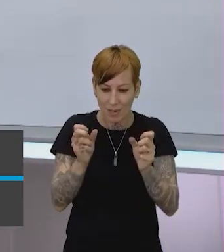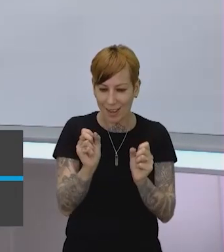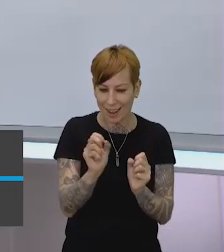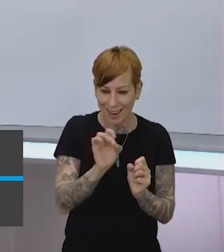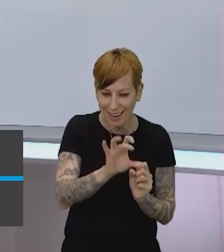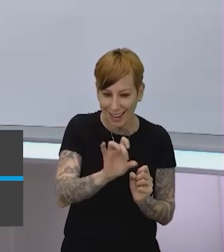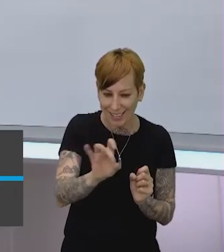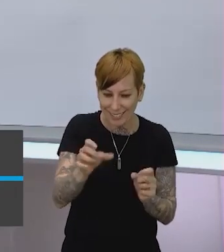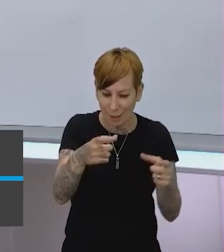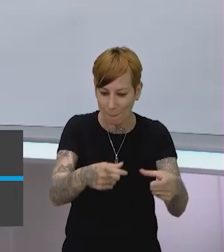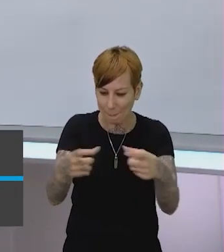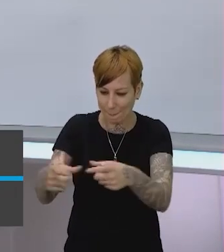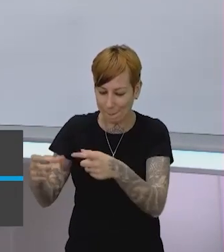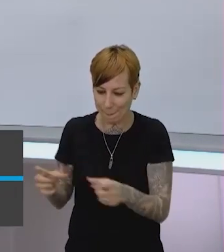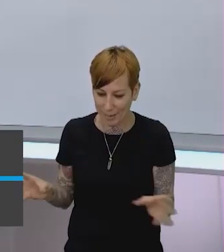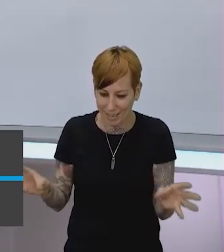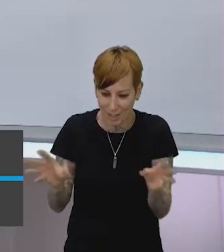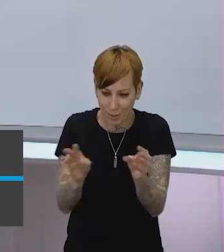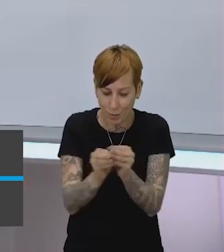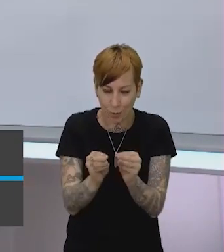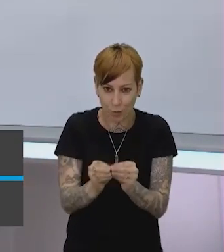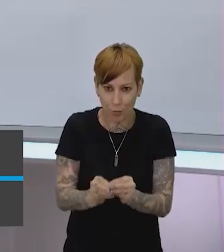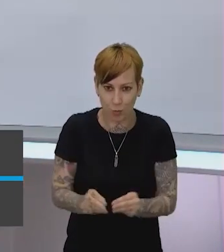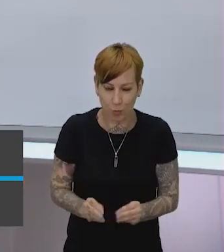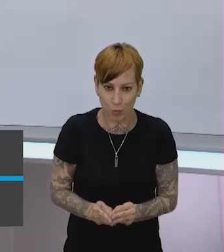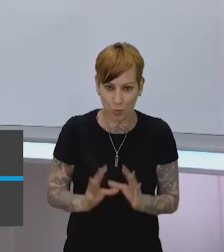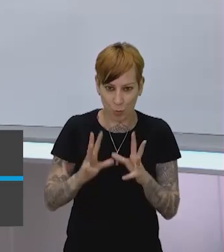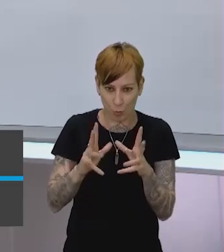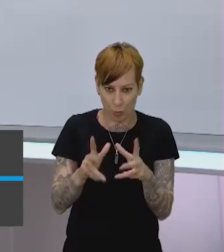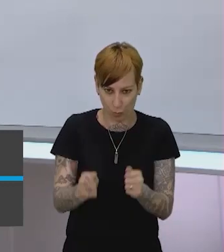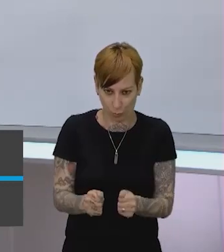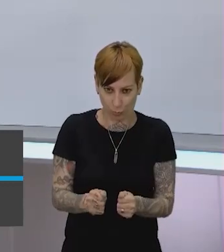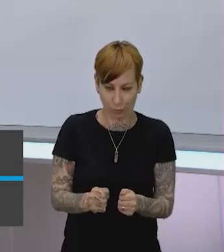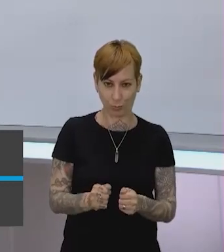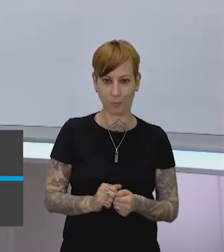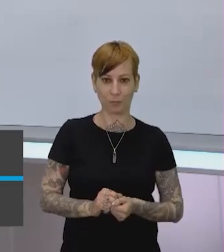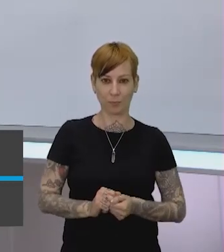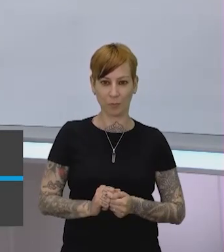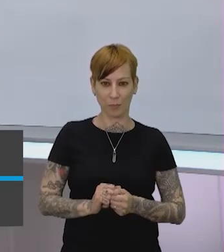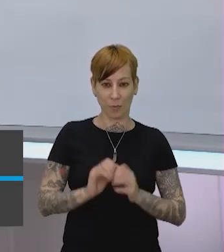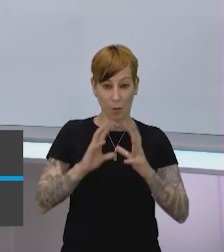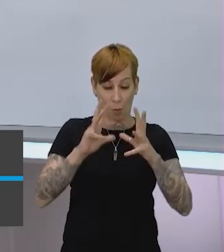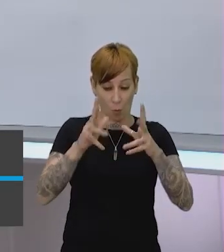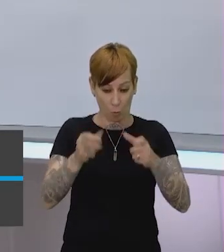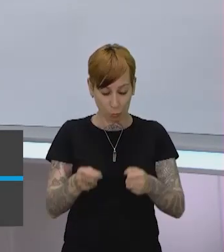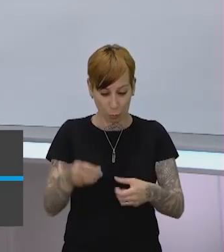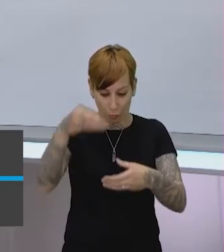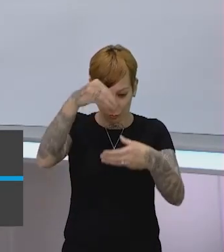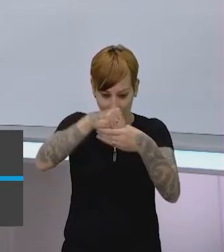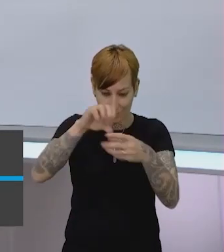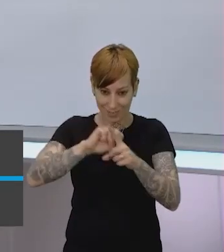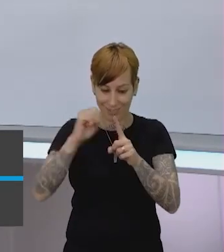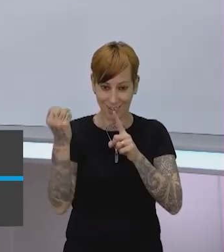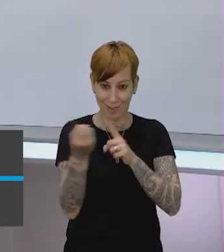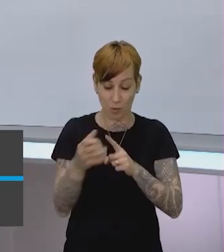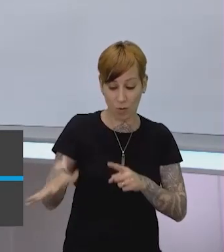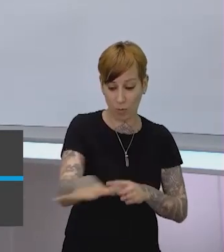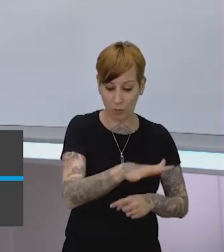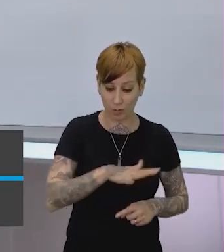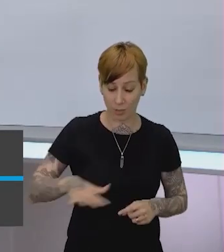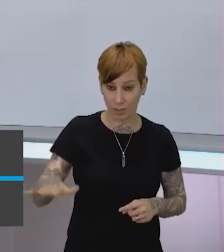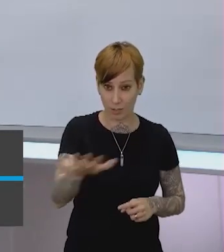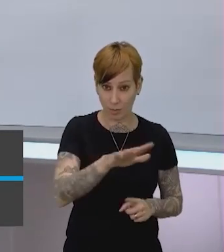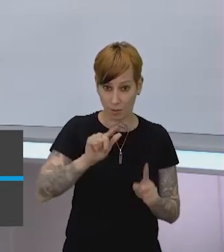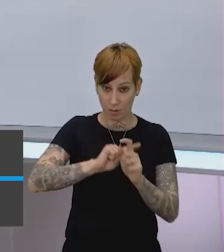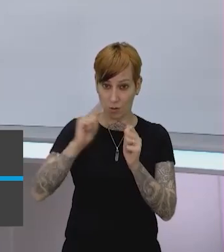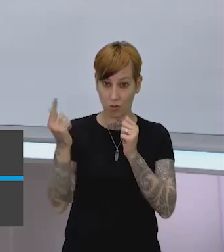muito importante que pode ser resumido da seguinte forma: o todo na sociedade, no espaço